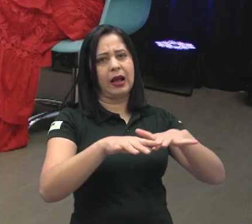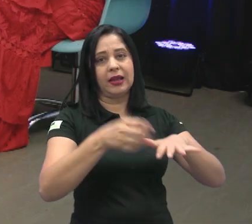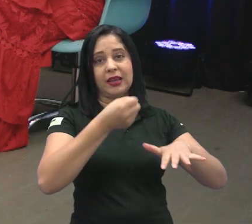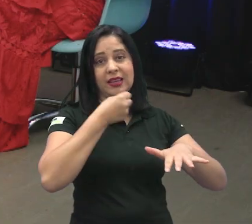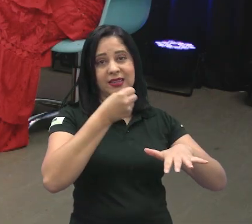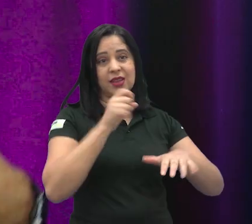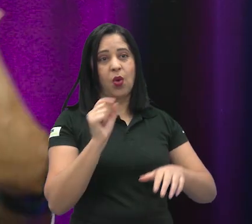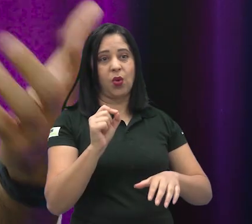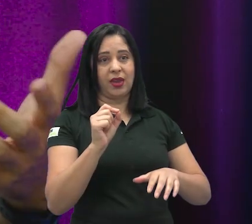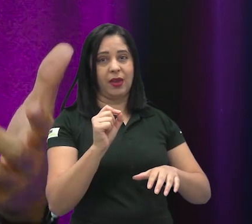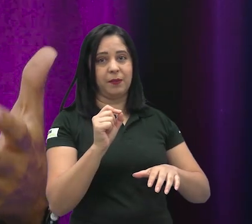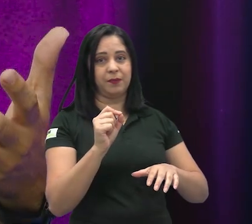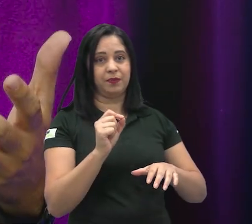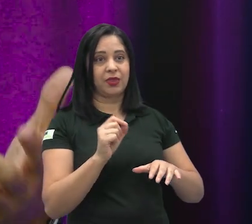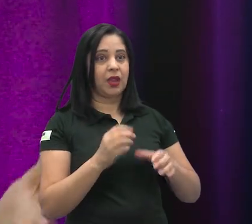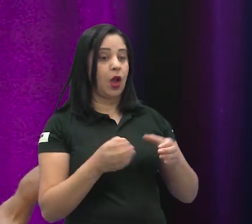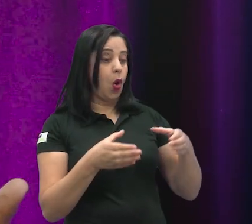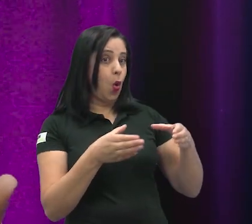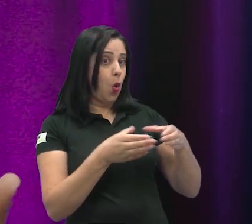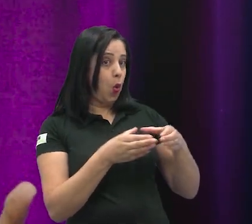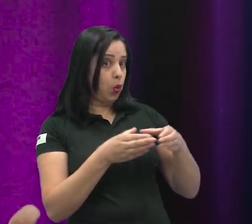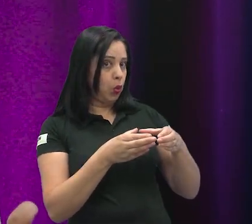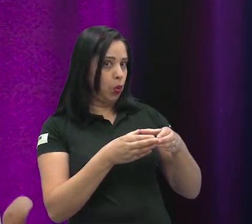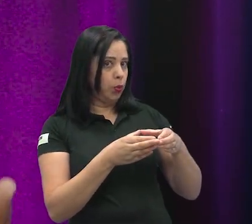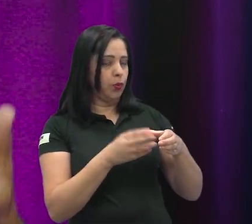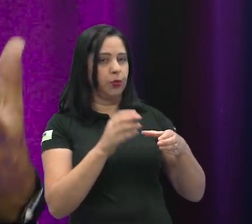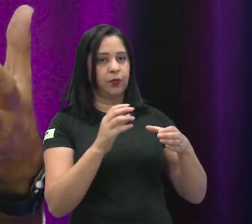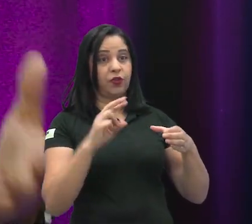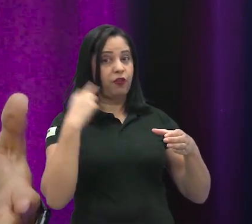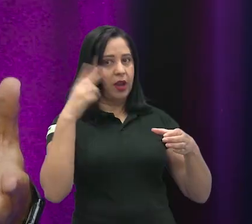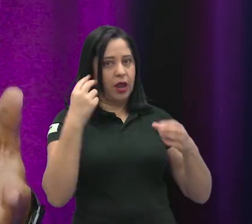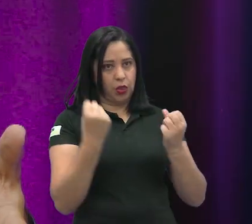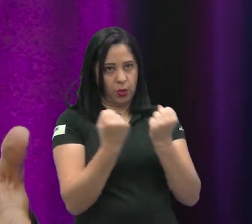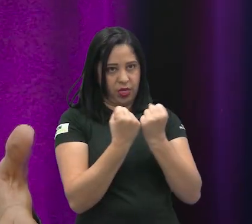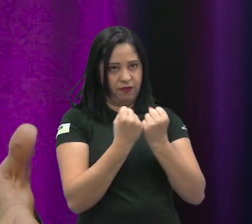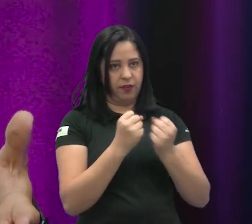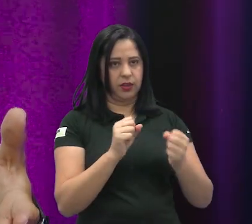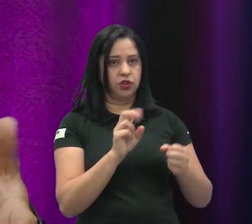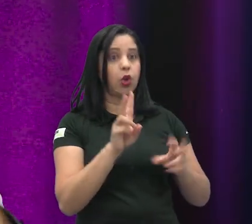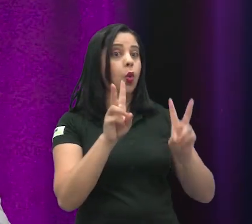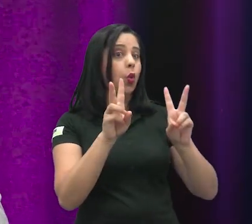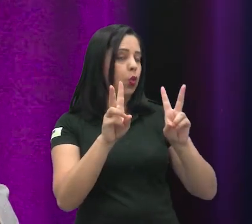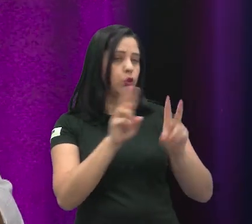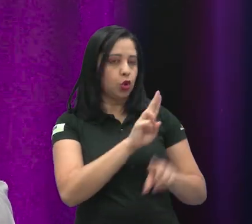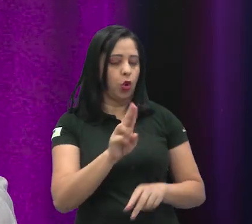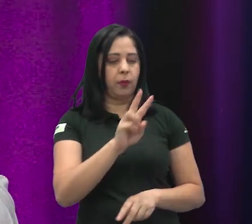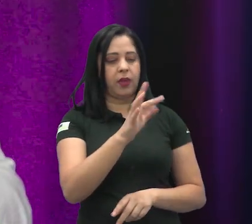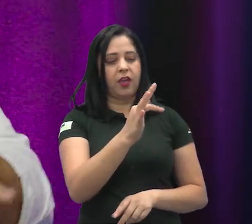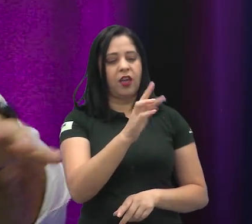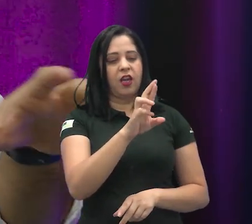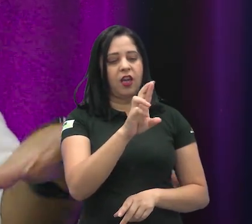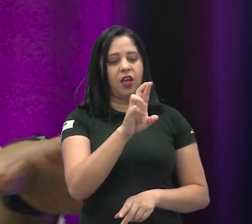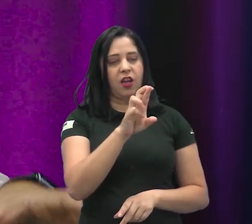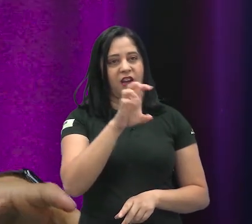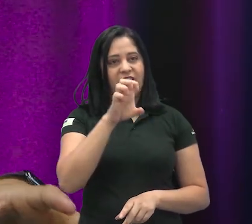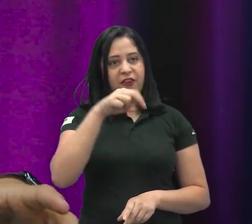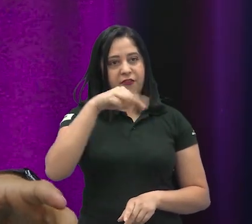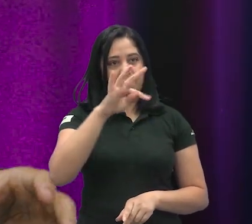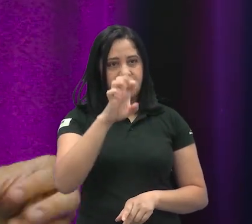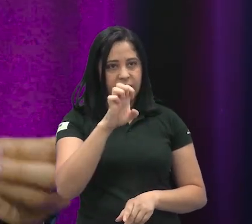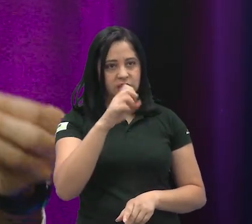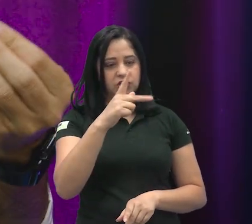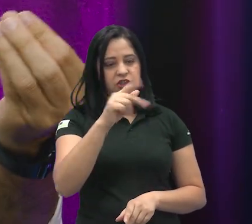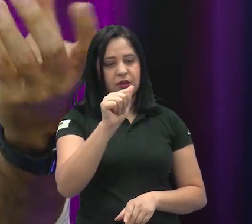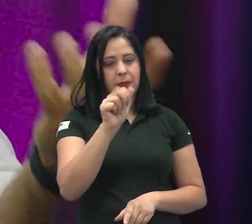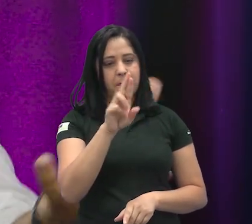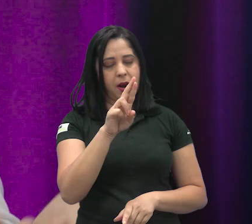jornalismo aqui da Câmara, foram as criações das frentes parlamentares aqui na Câmara de São José dos Campos. A gente teve inúmeras frentes